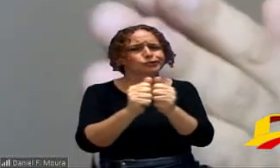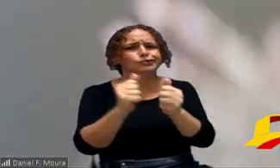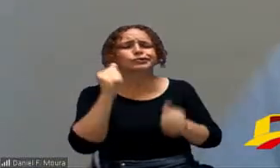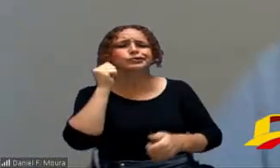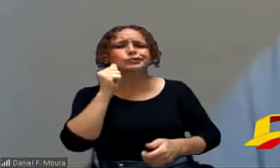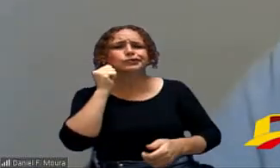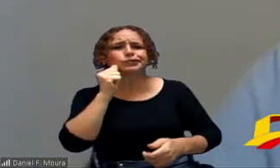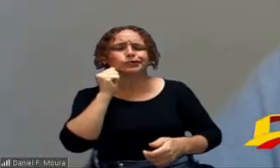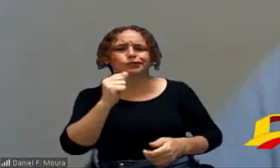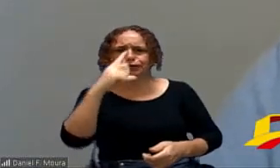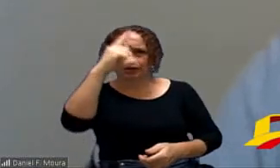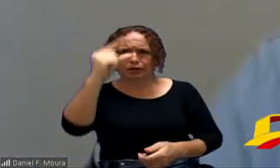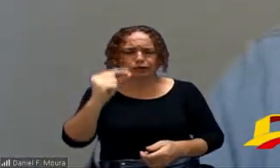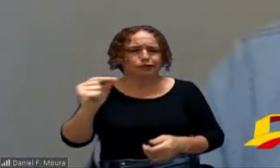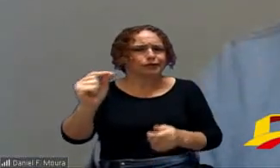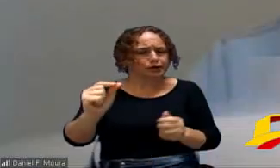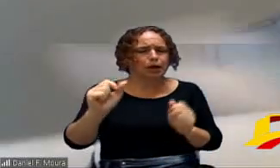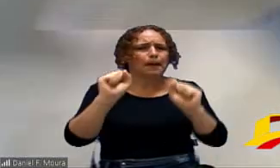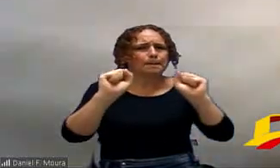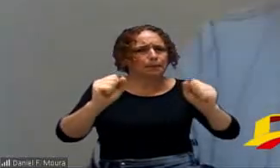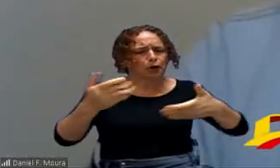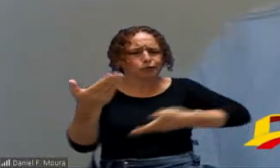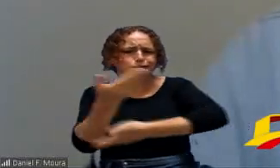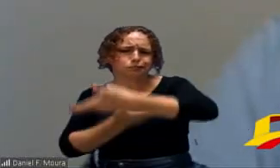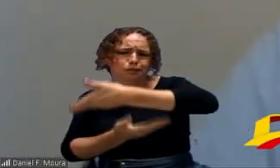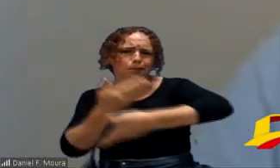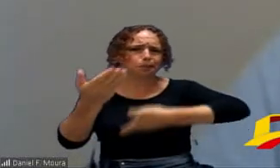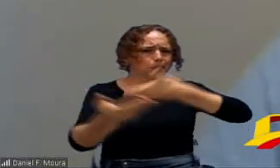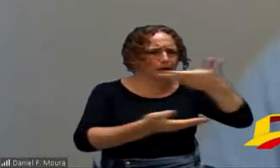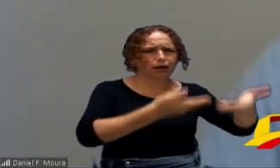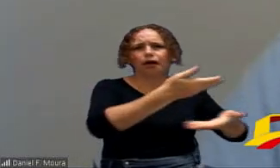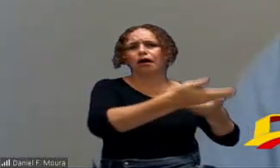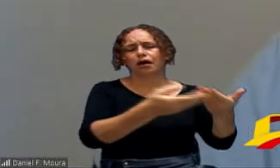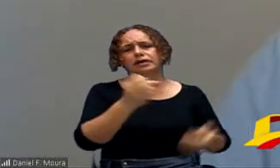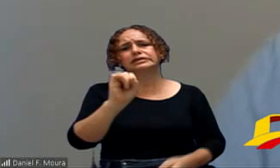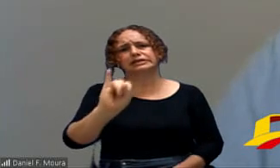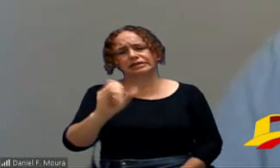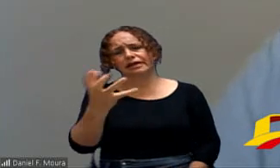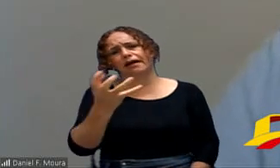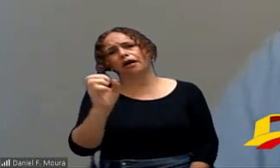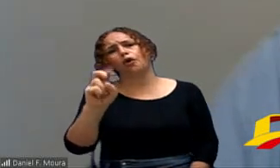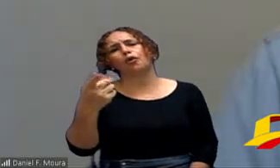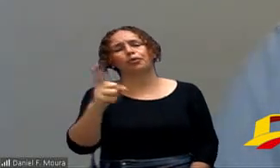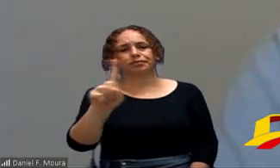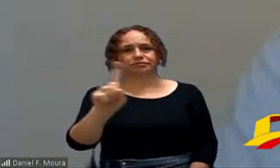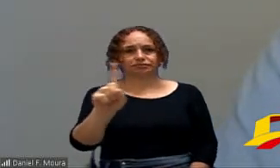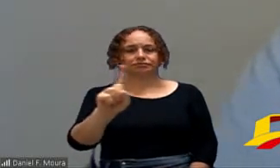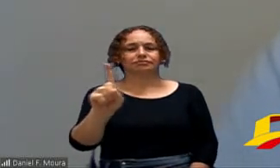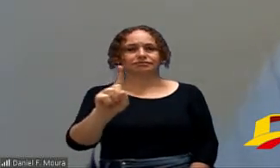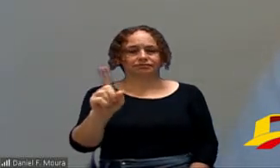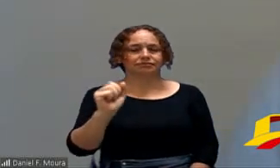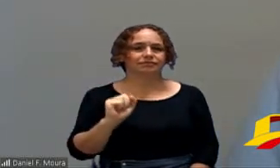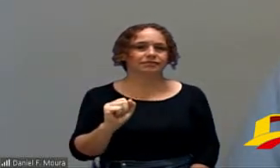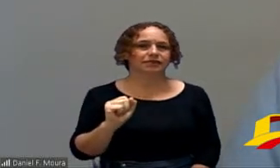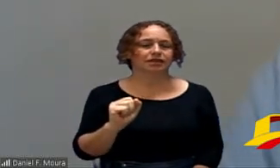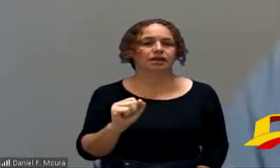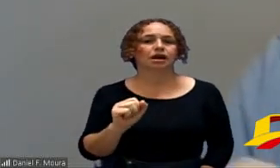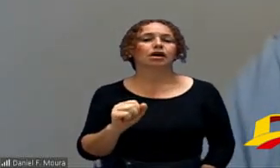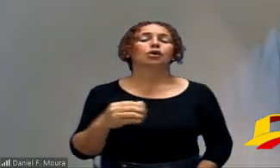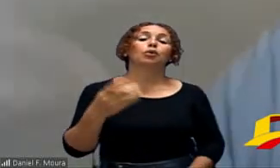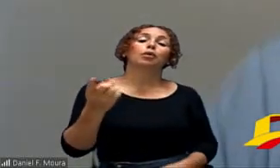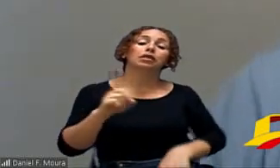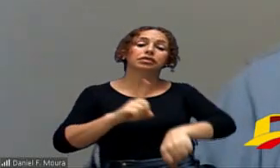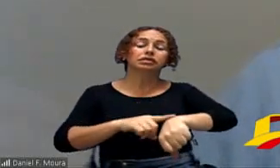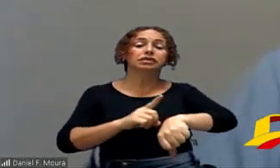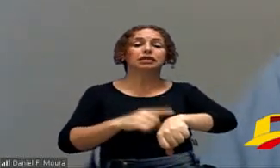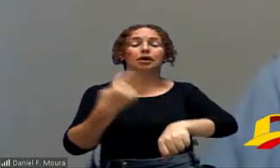recintos espelhados, né? E eles vão poder socializar quando eles quiserem ou se eles quiserem. Quando a Alexandre teve vida em cativeiro e ele